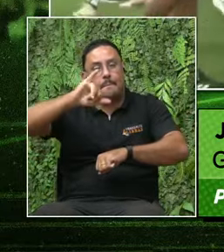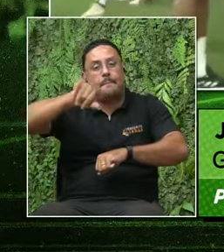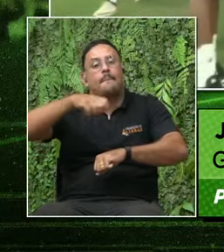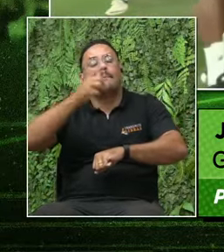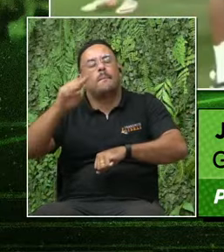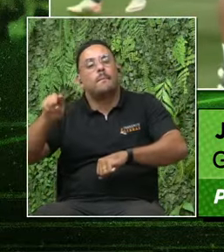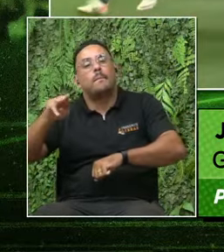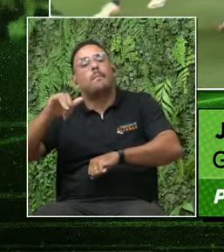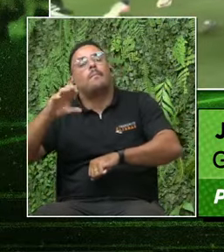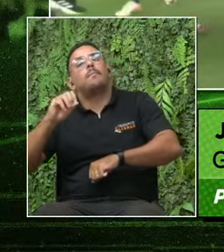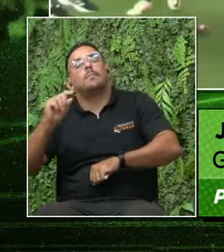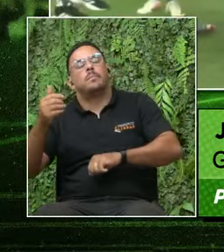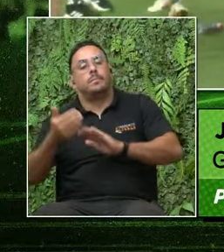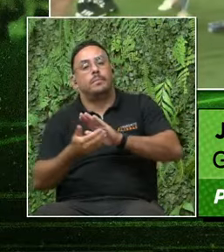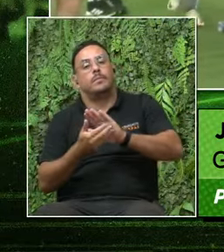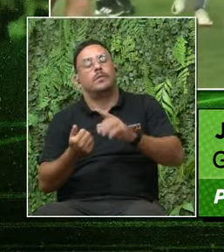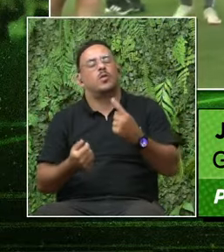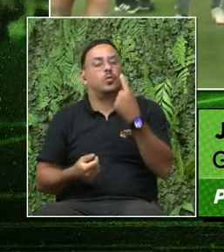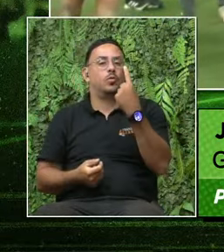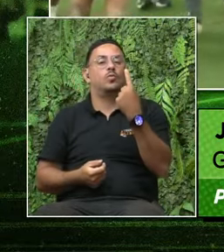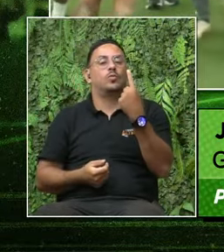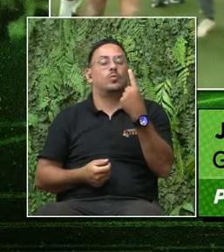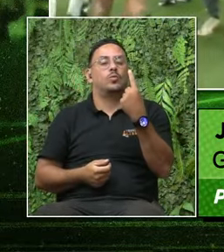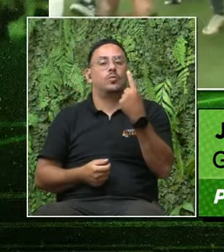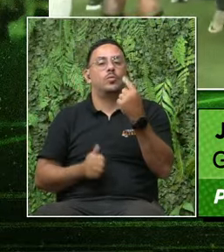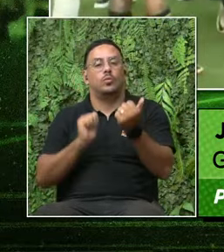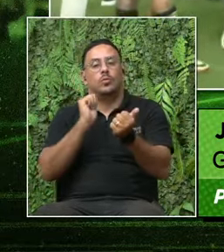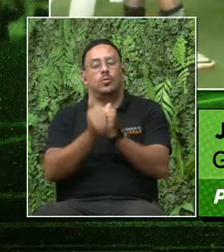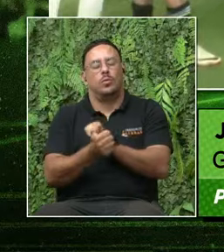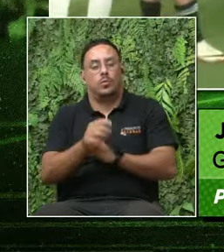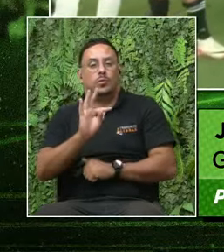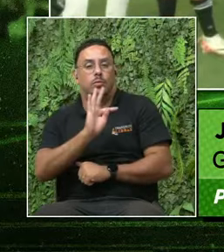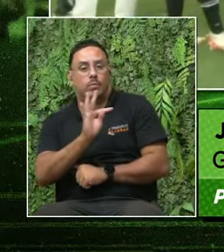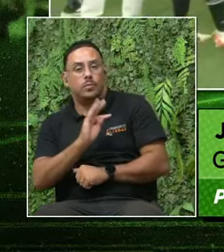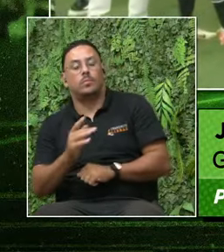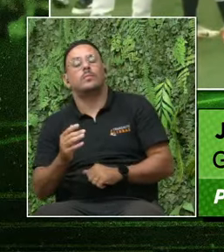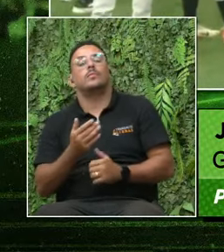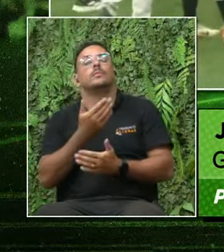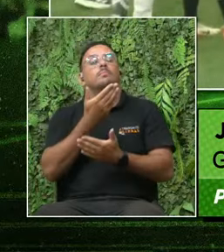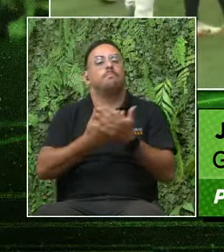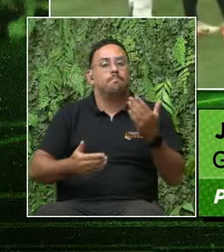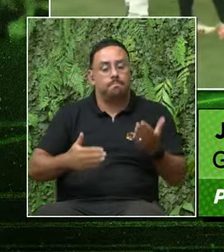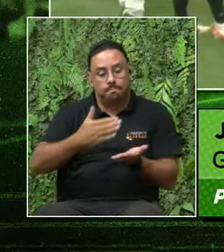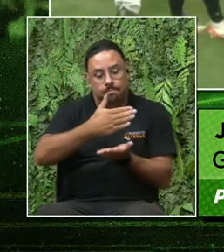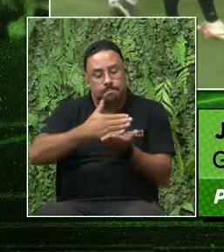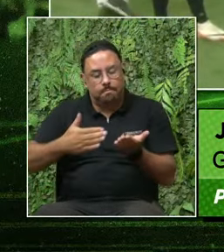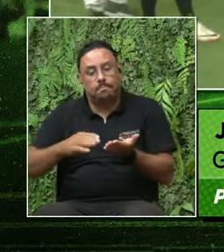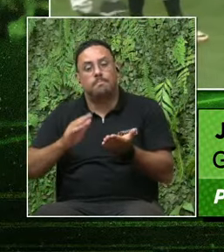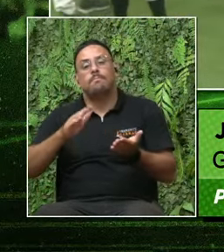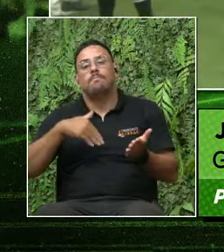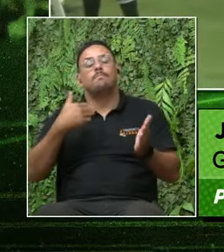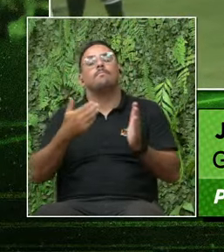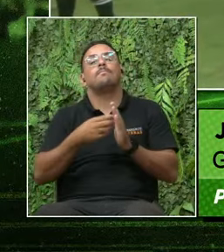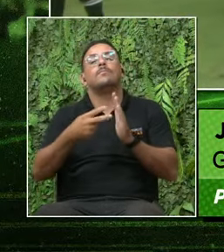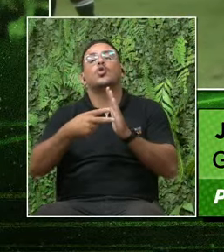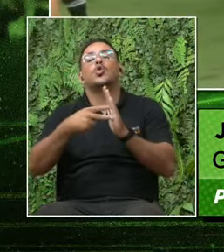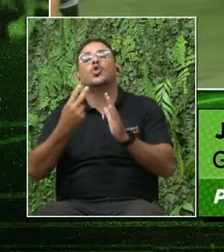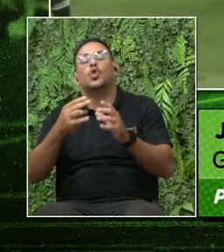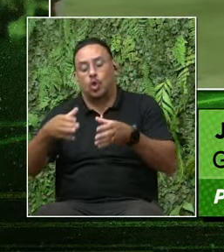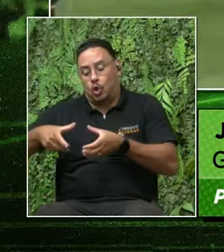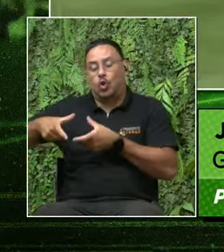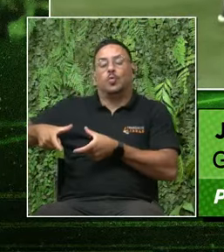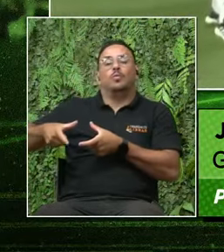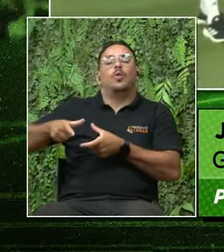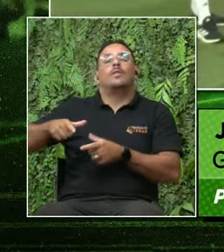tira um jogador técnico do meio-campo o Cruzeiro ele perde o meio-campo e todas as segundas bolas acabaram